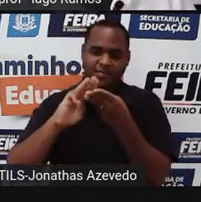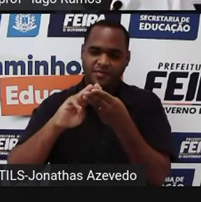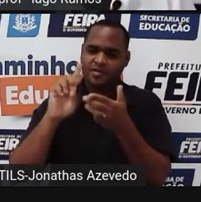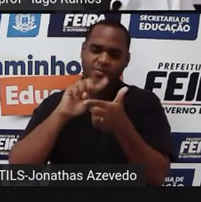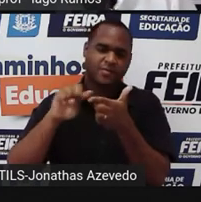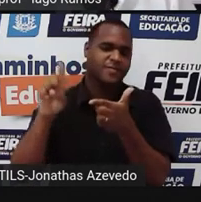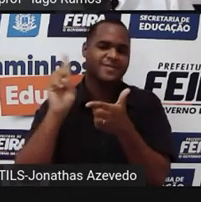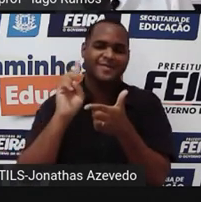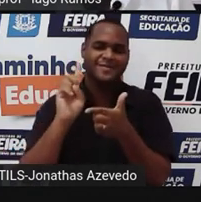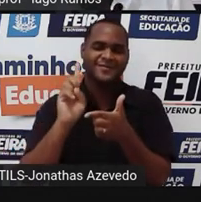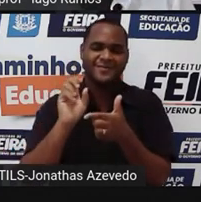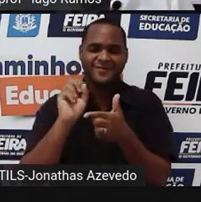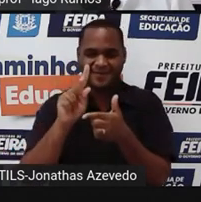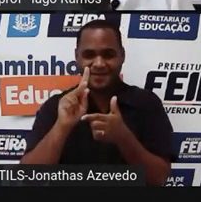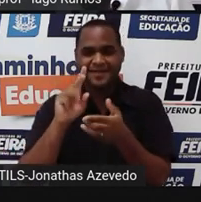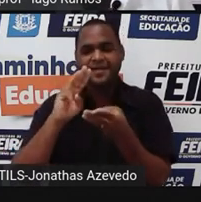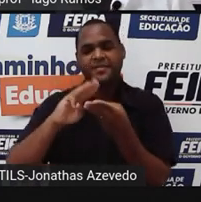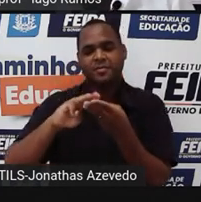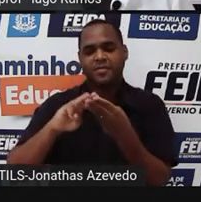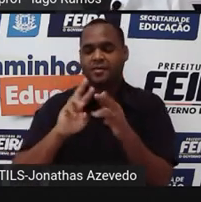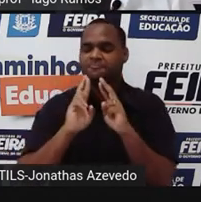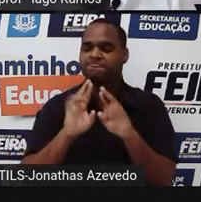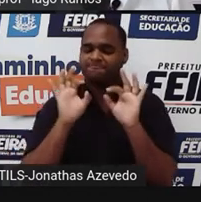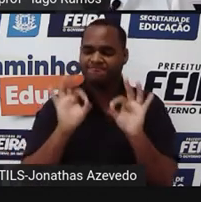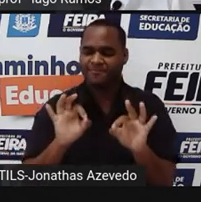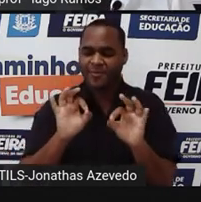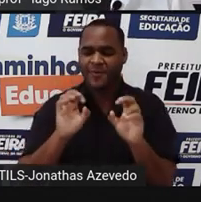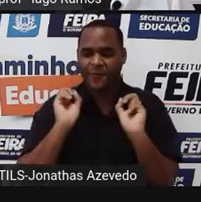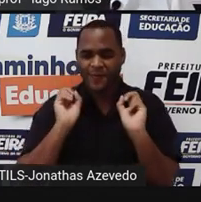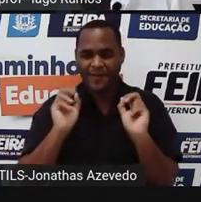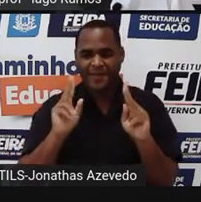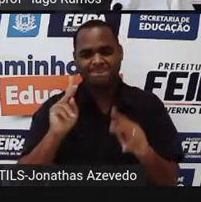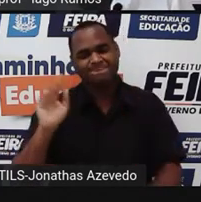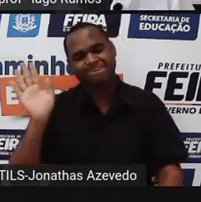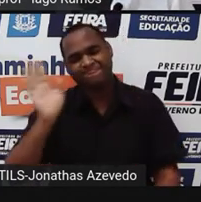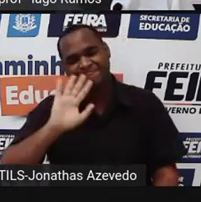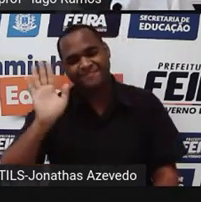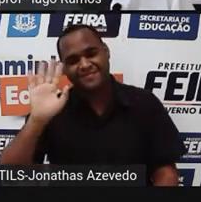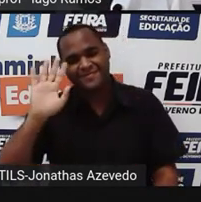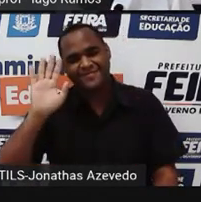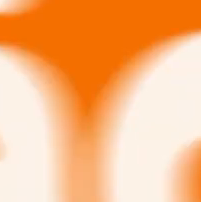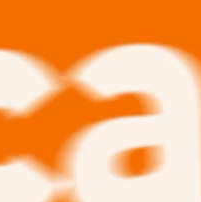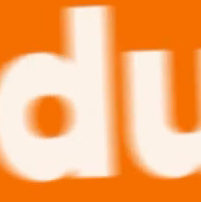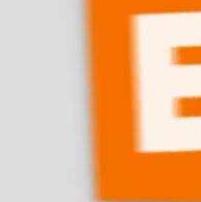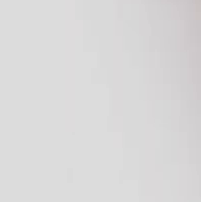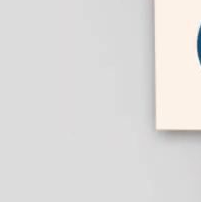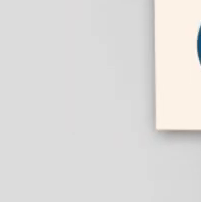foi problema, viu? Matemática sempre foi solução. É isso aí, valeu, bye bye!